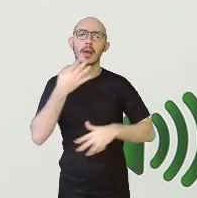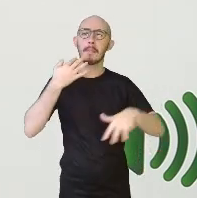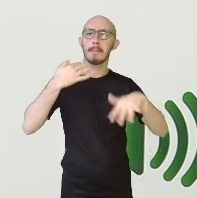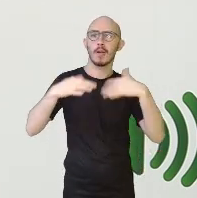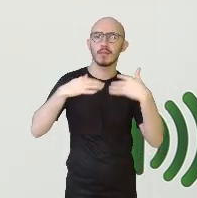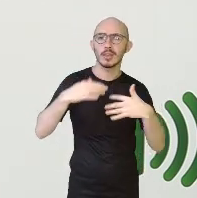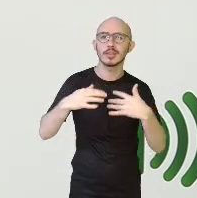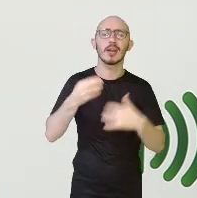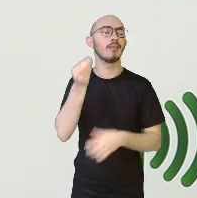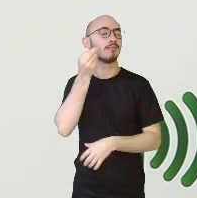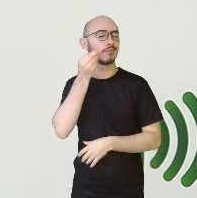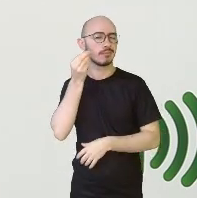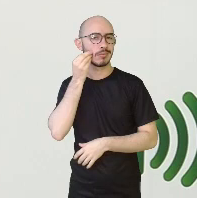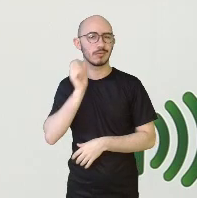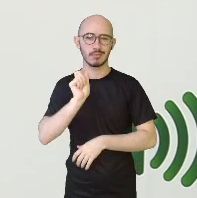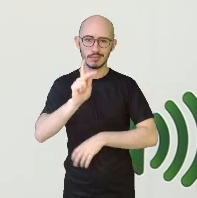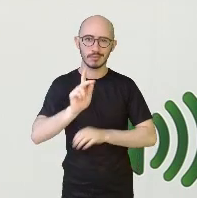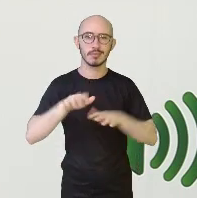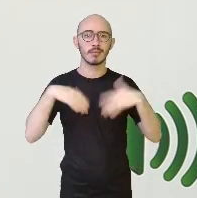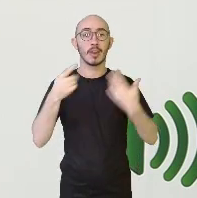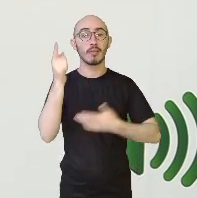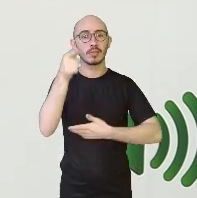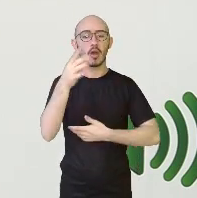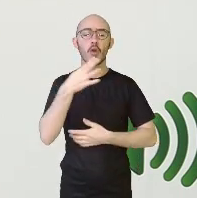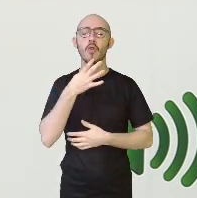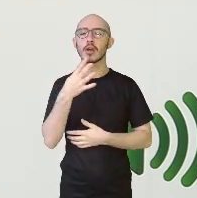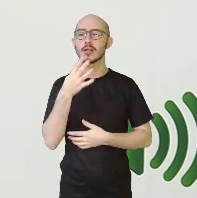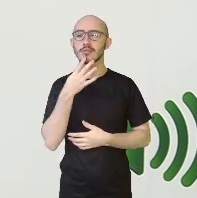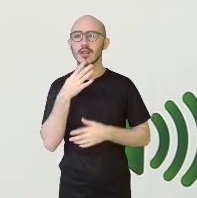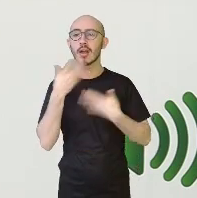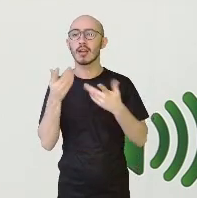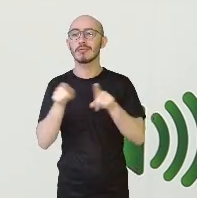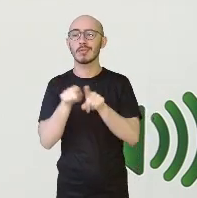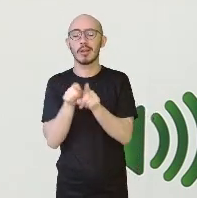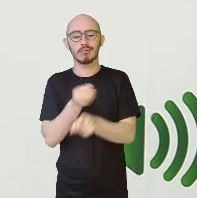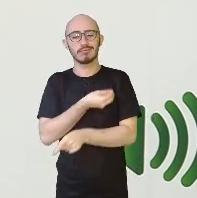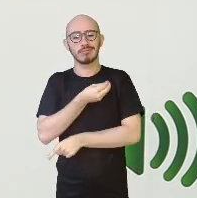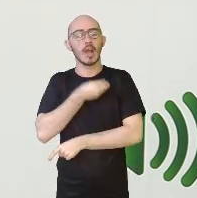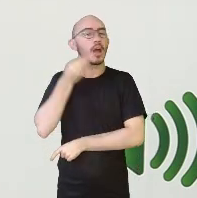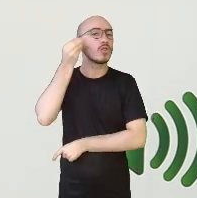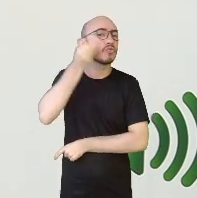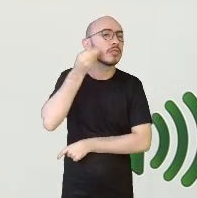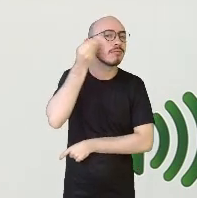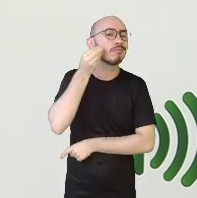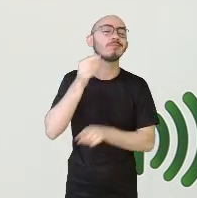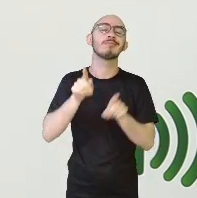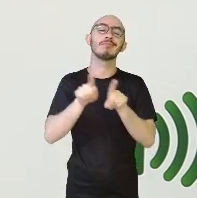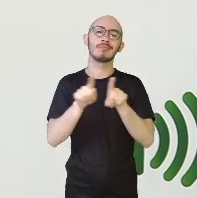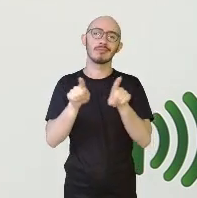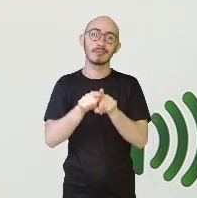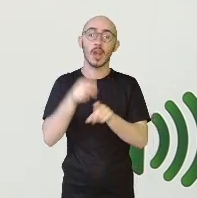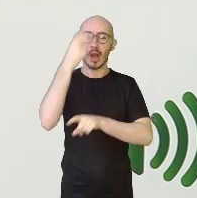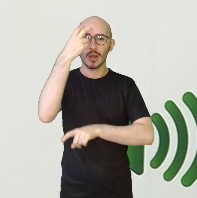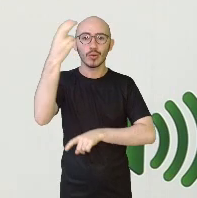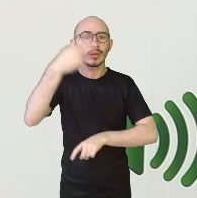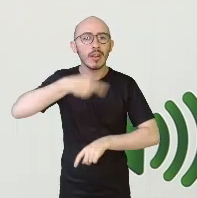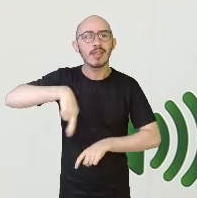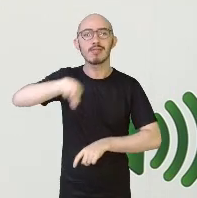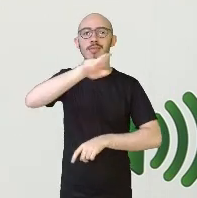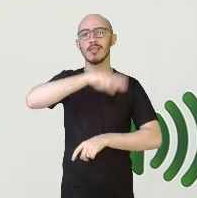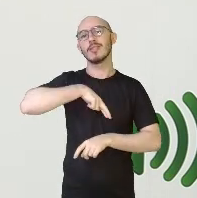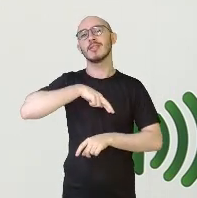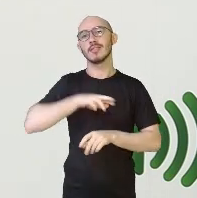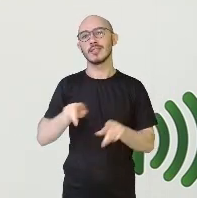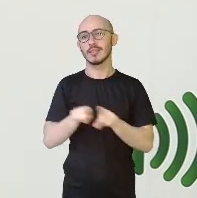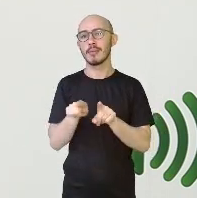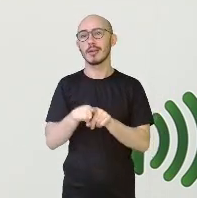movimentar, tenta fazer isso, porque você vai conhecer, você vai estar vivenciando, experimentando a nossa cultura,